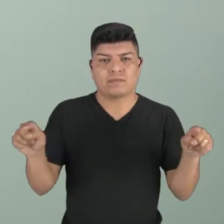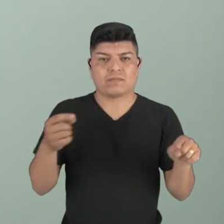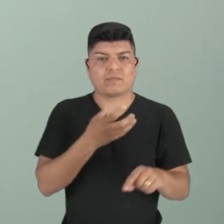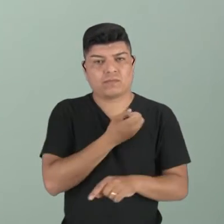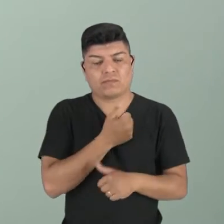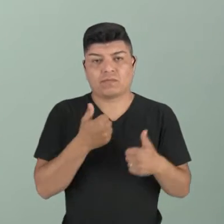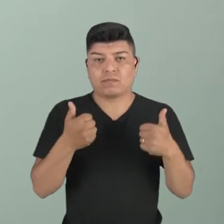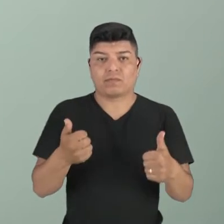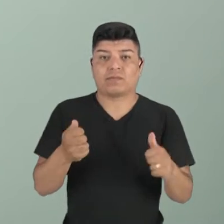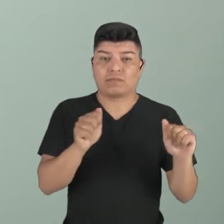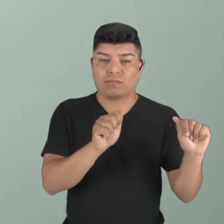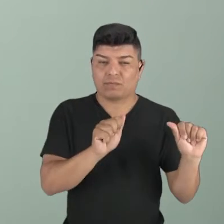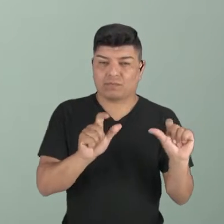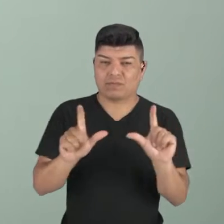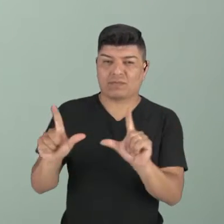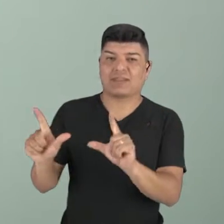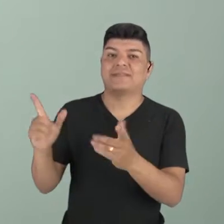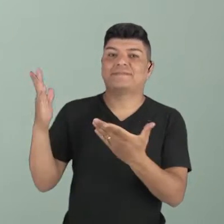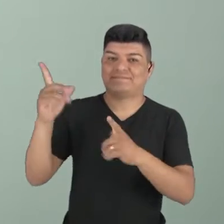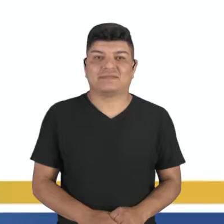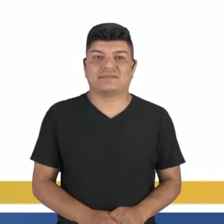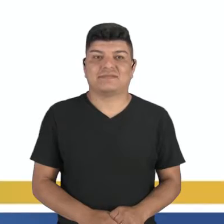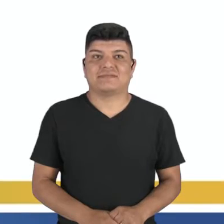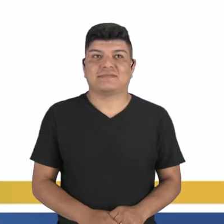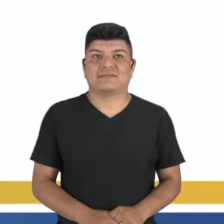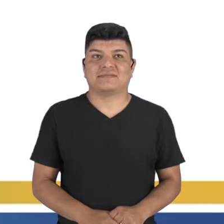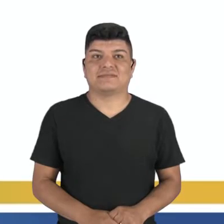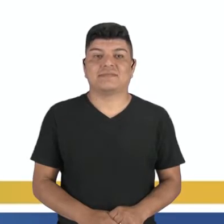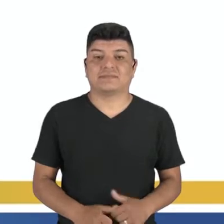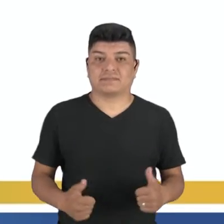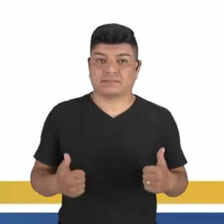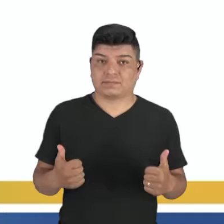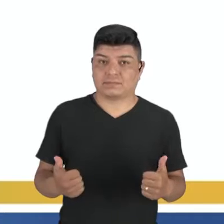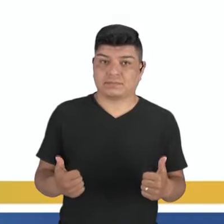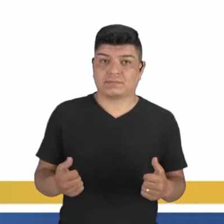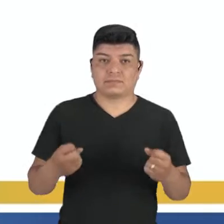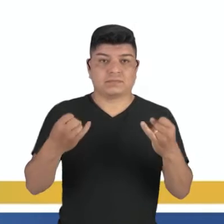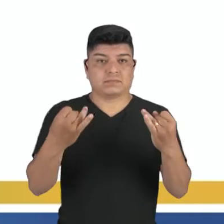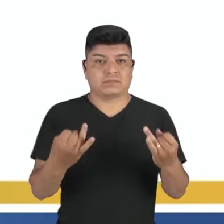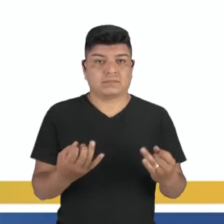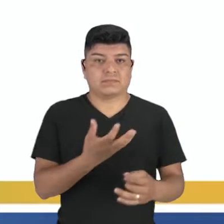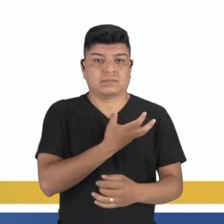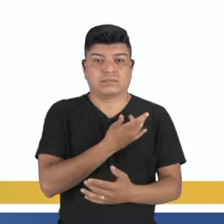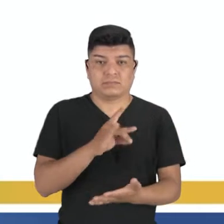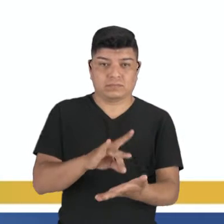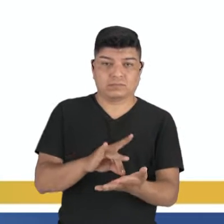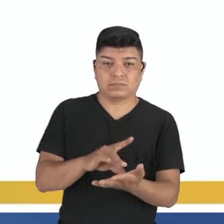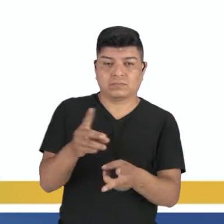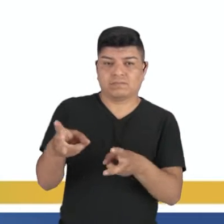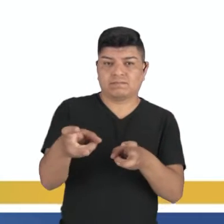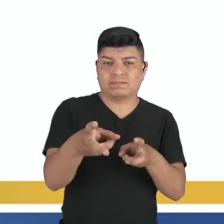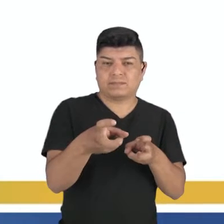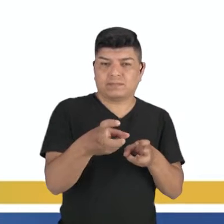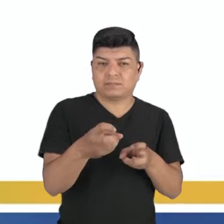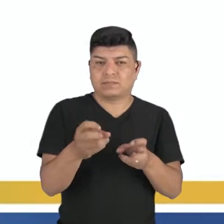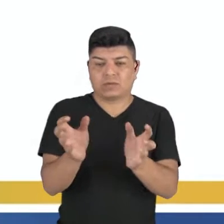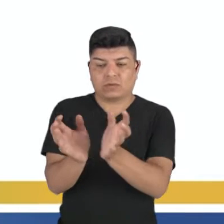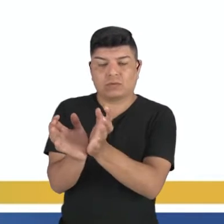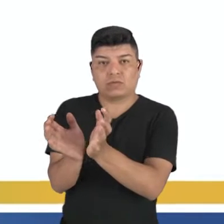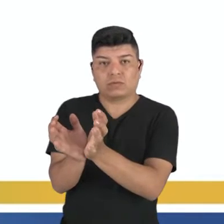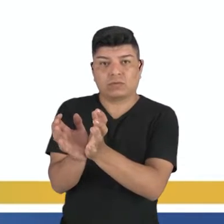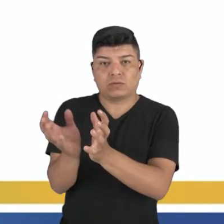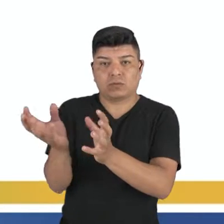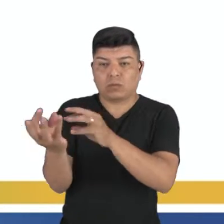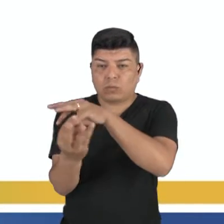numérica. Então acompanhe comigo aí na sua tela. Bom, então falando sobre os números reais, percebam que eles formam um conjunto